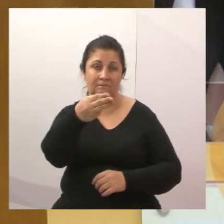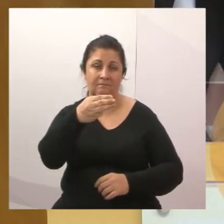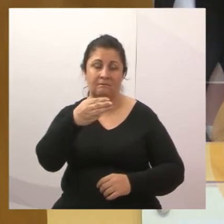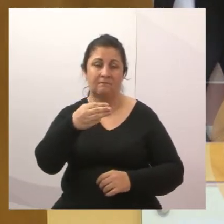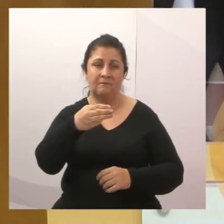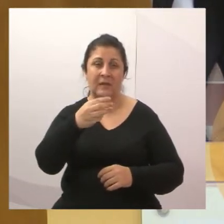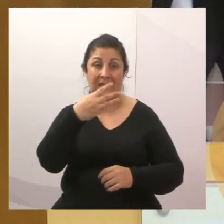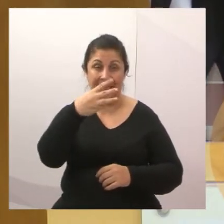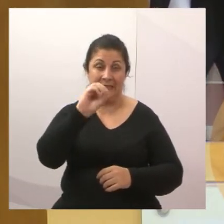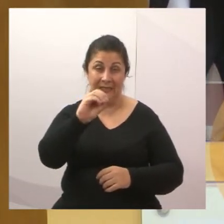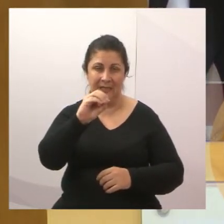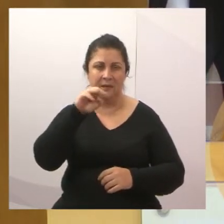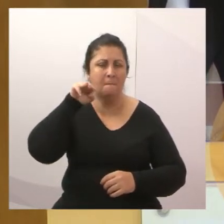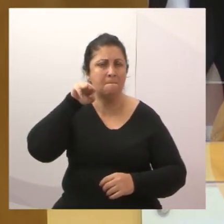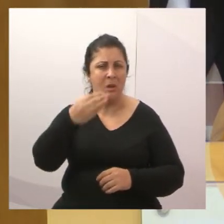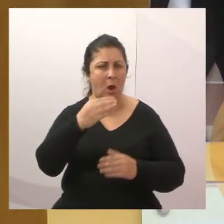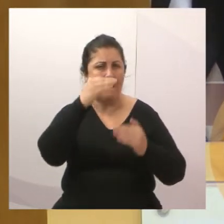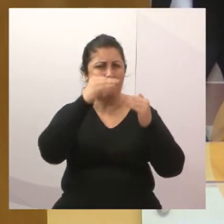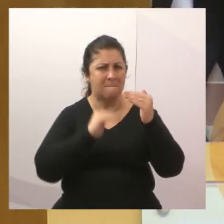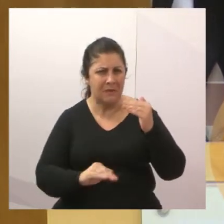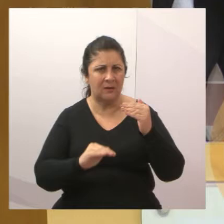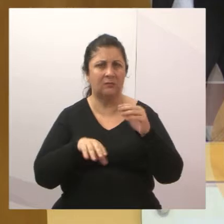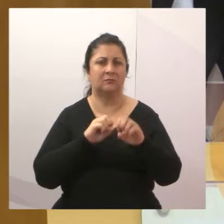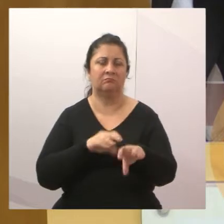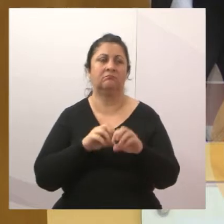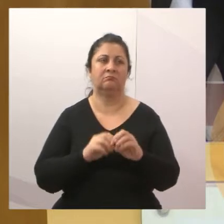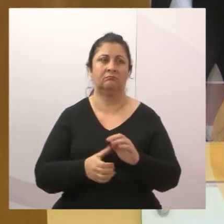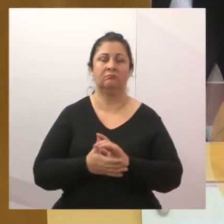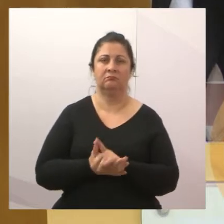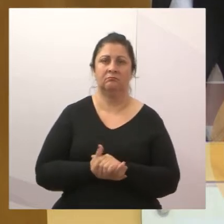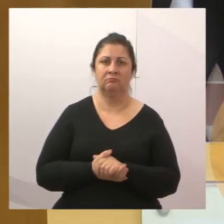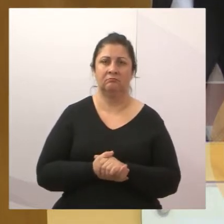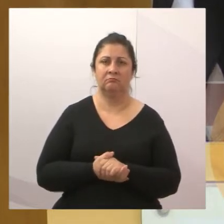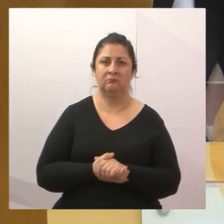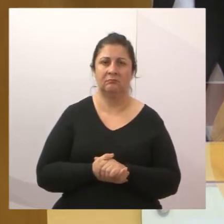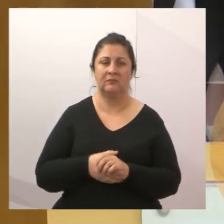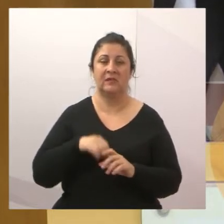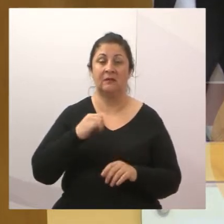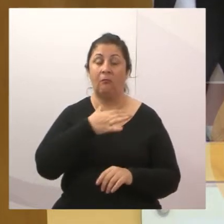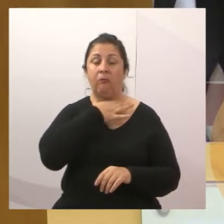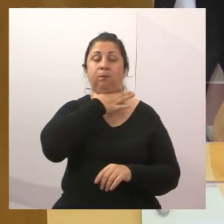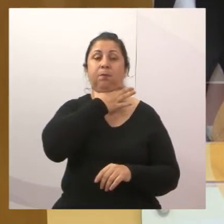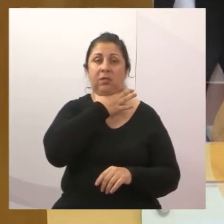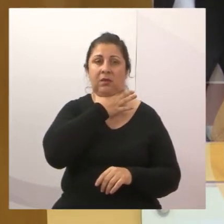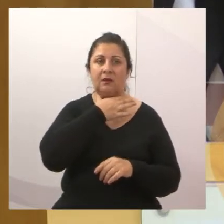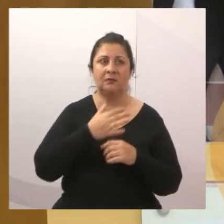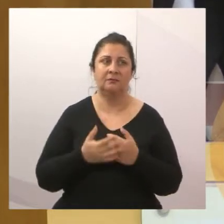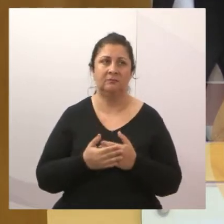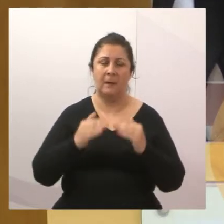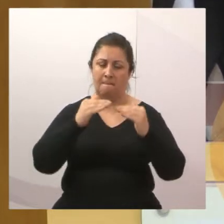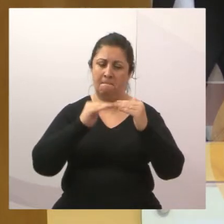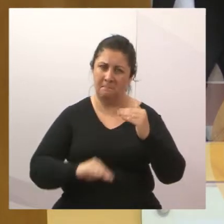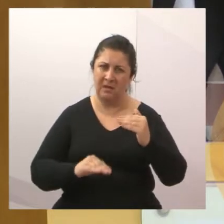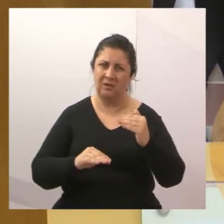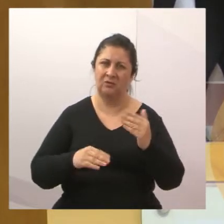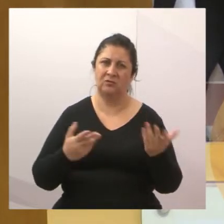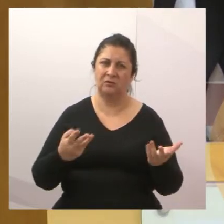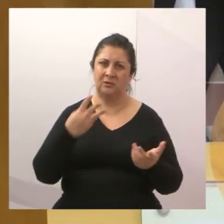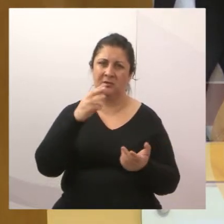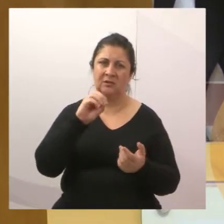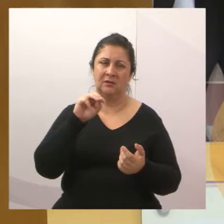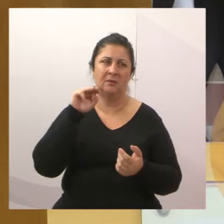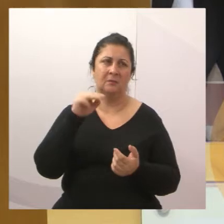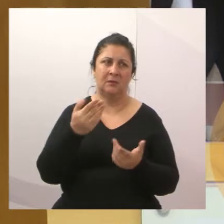um ano para o outro. É injustificável. Vereador, é injustificável que num momento de crise que a gente viva, diminua 50 milhões na